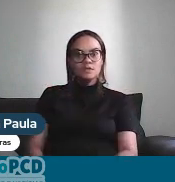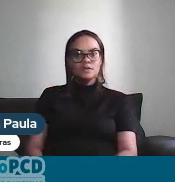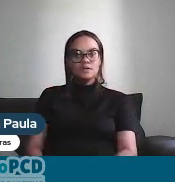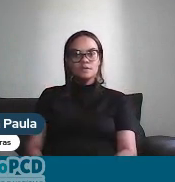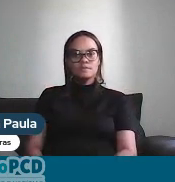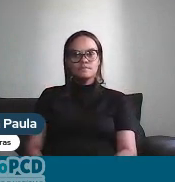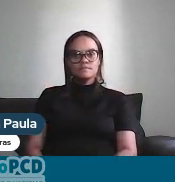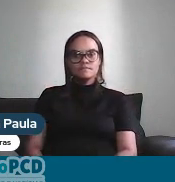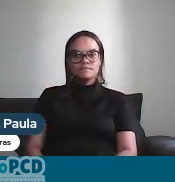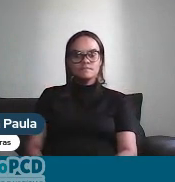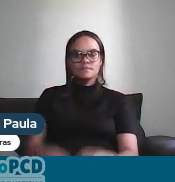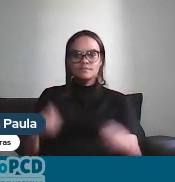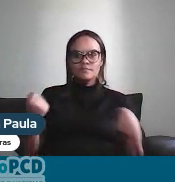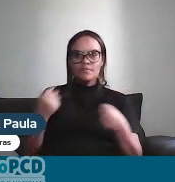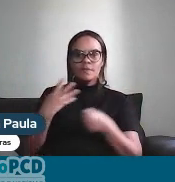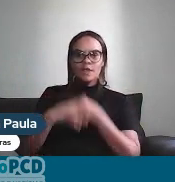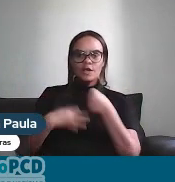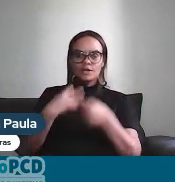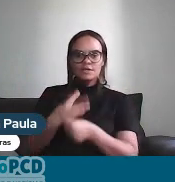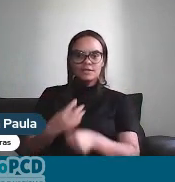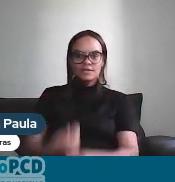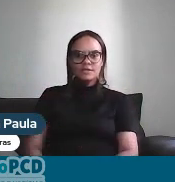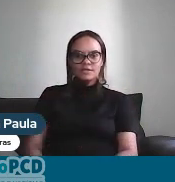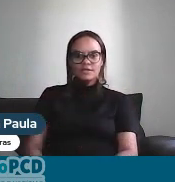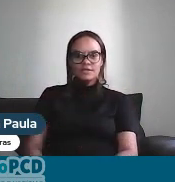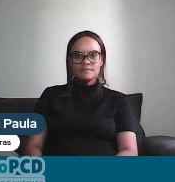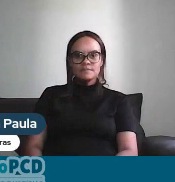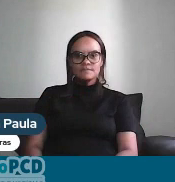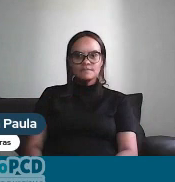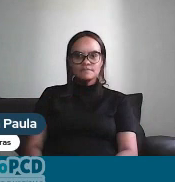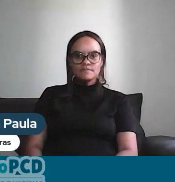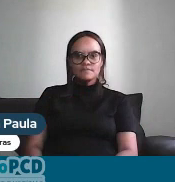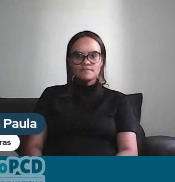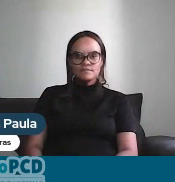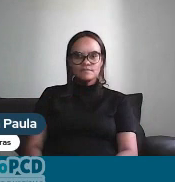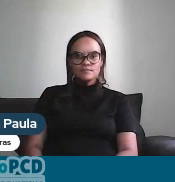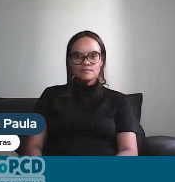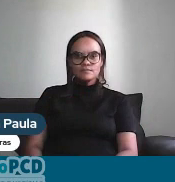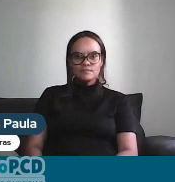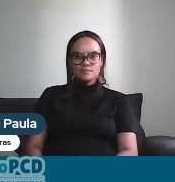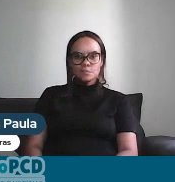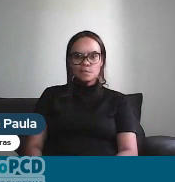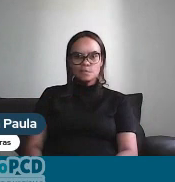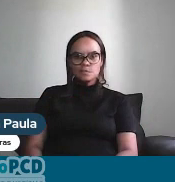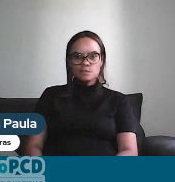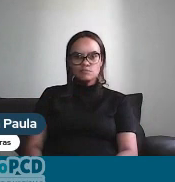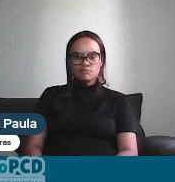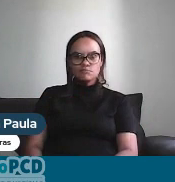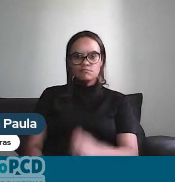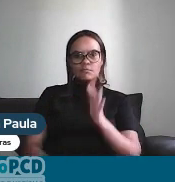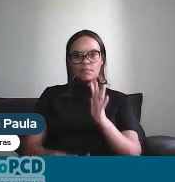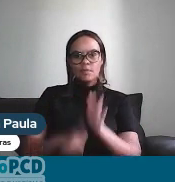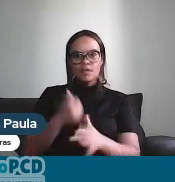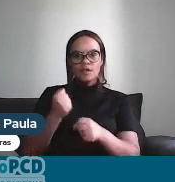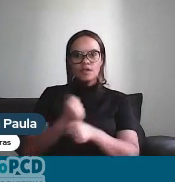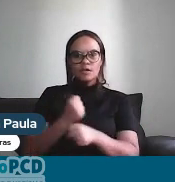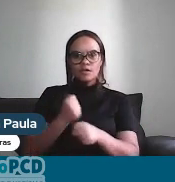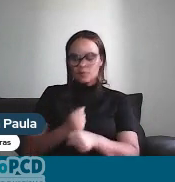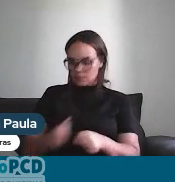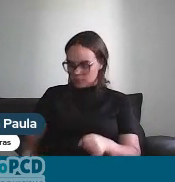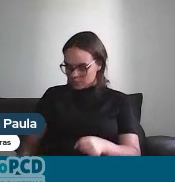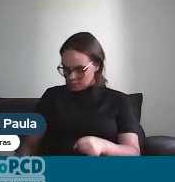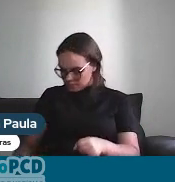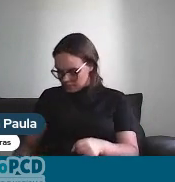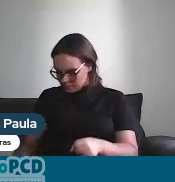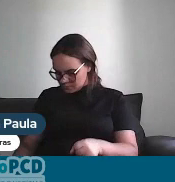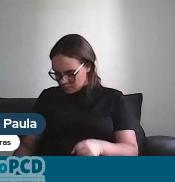próximos 4 anos, porque o PPA é feito sempre um ano, no primeiro ano de um novo governo,